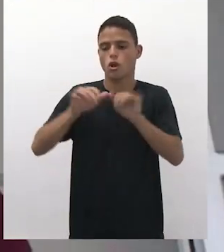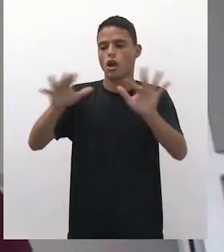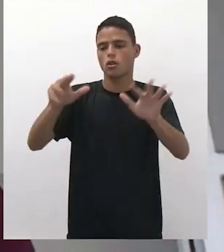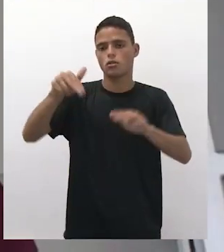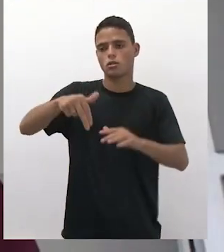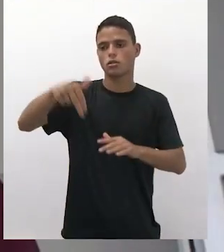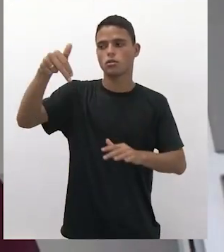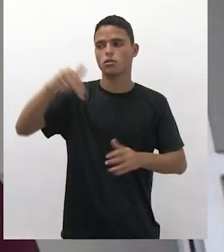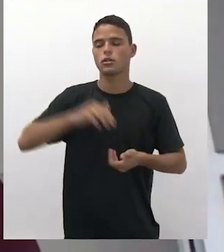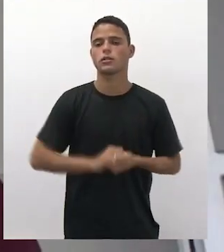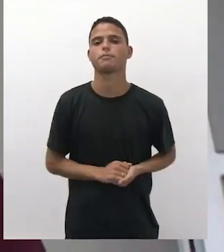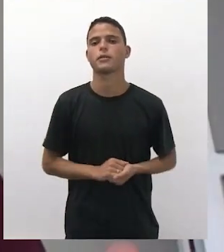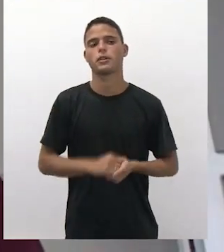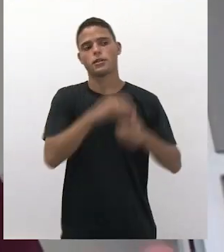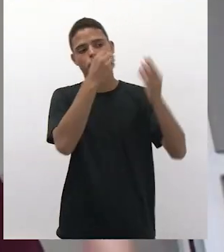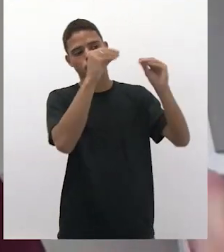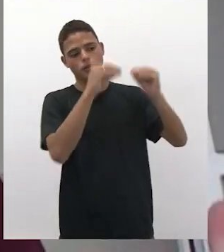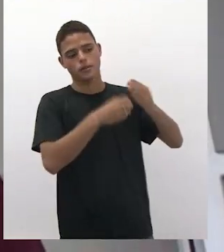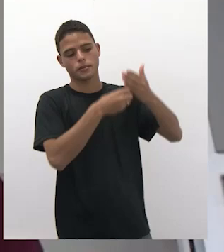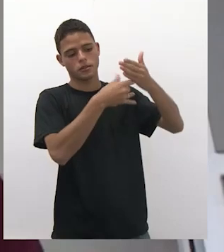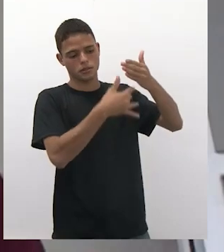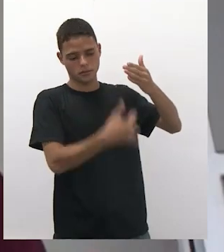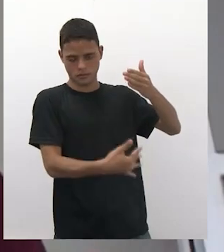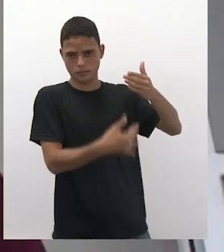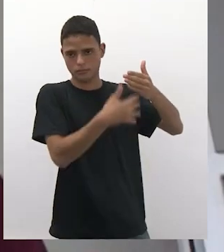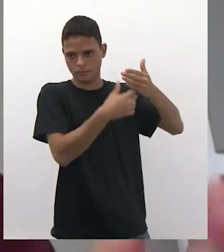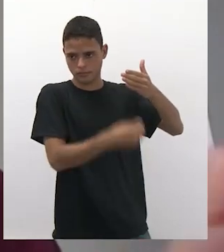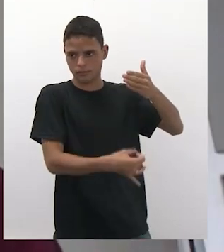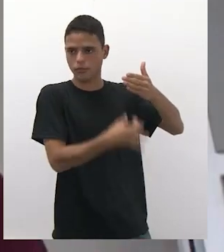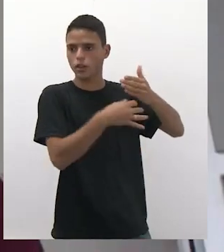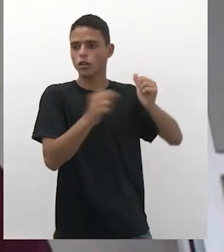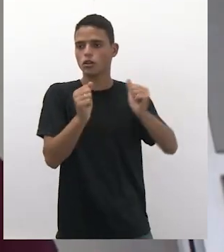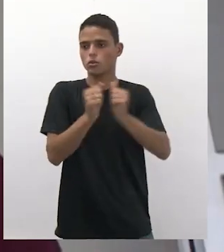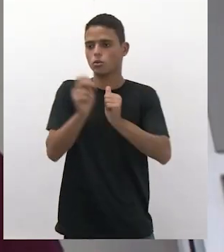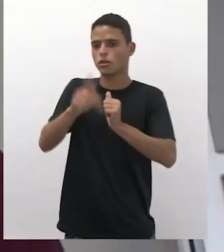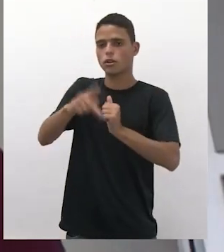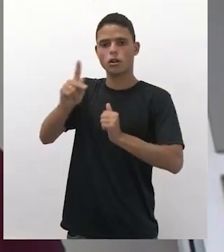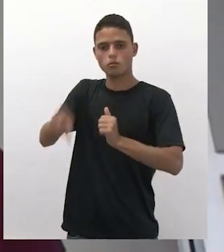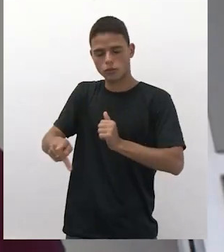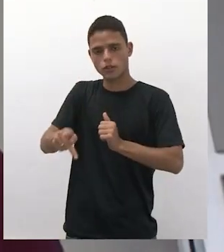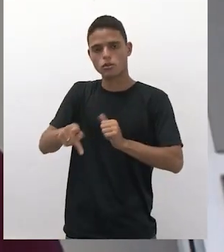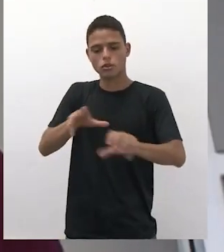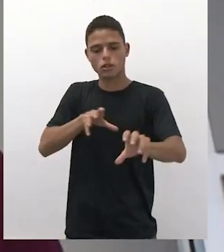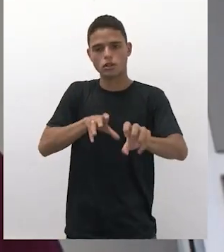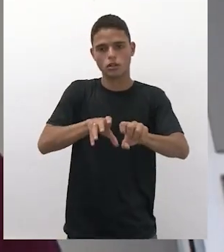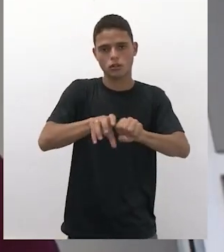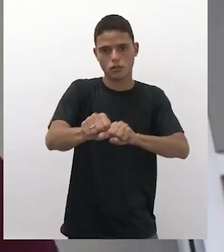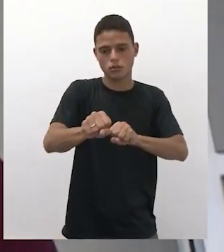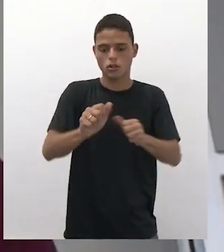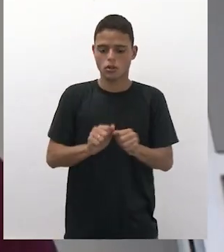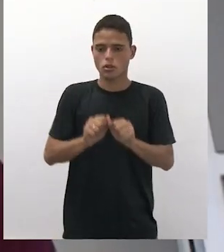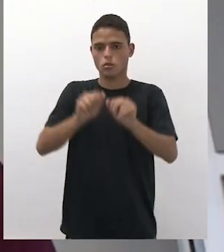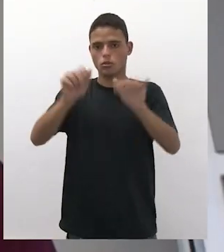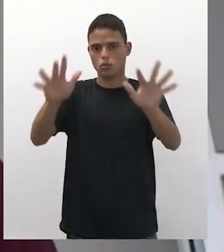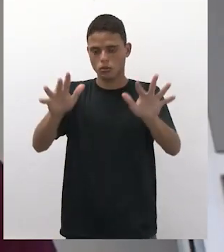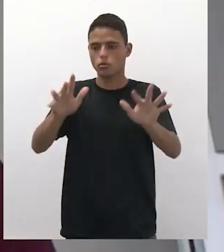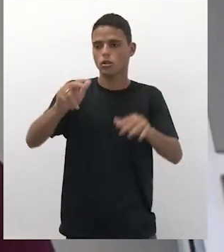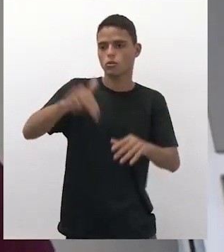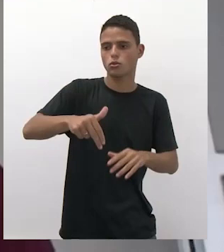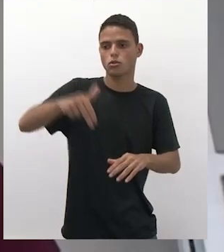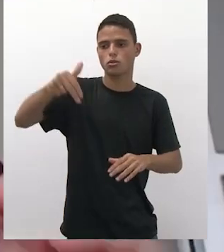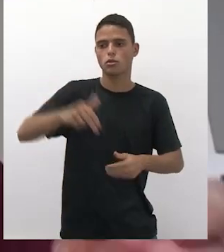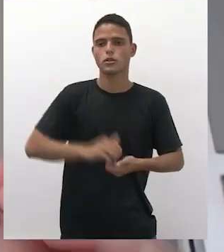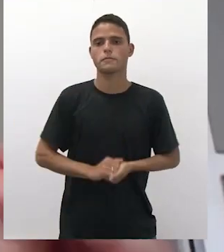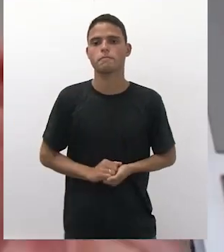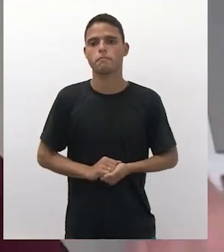nós compartilhamos, eu e a professora Edivane, também uma formação na Guarulhos Norte. Agradecemos porque